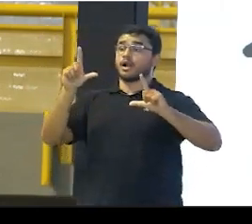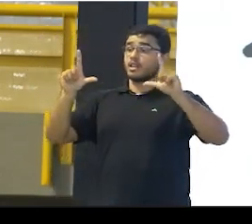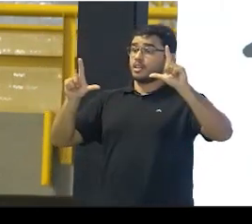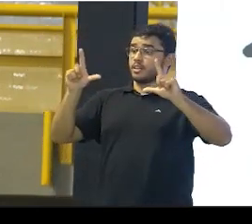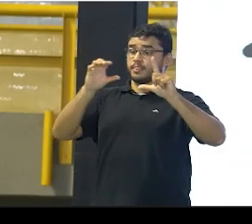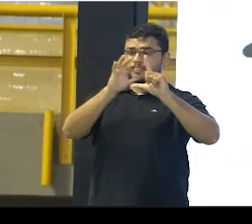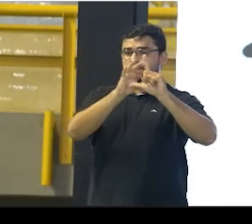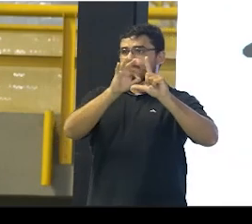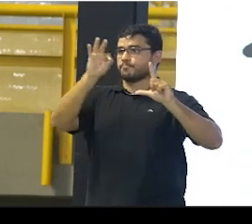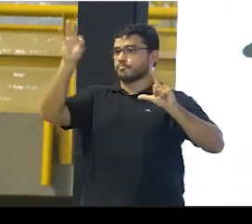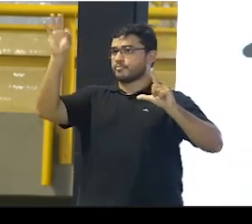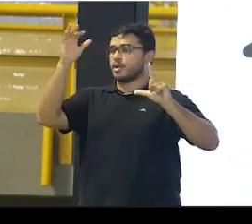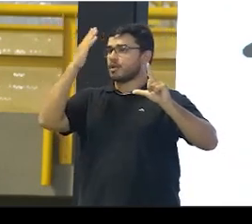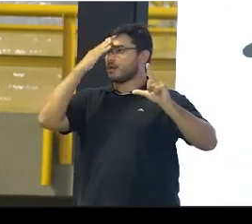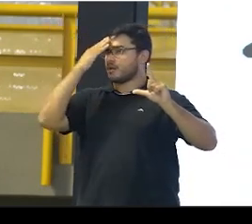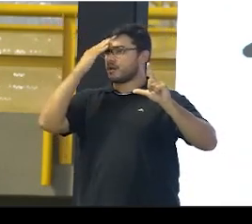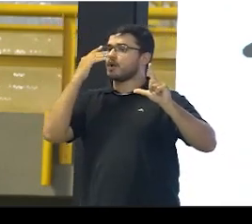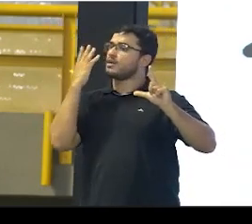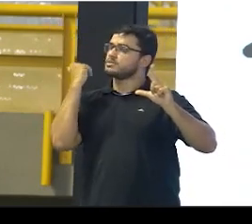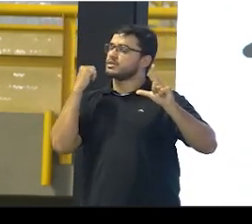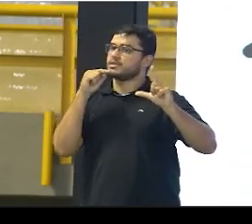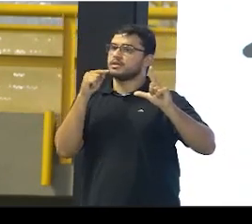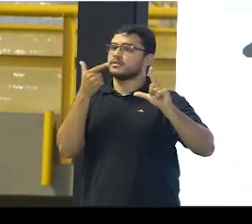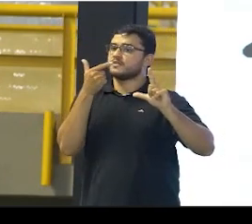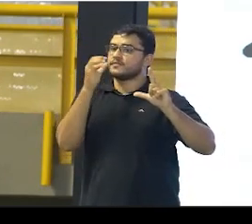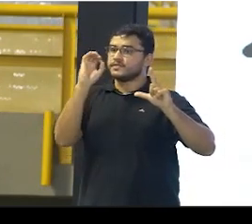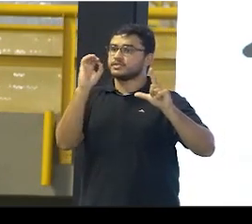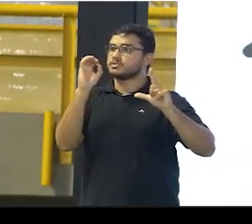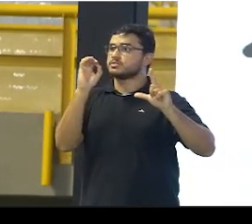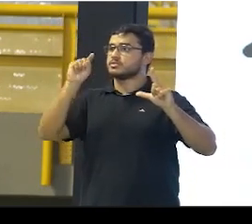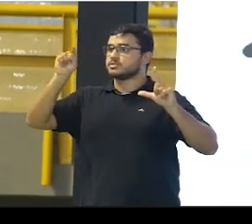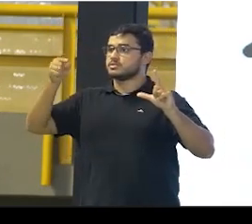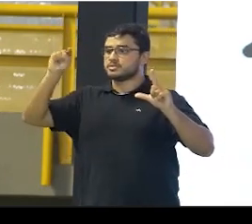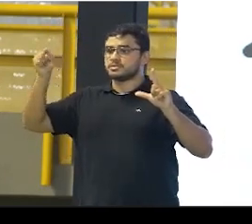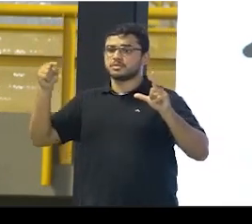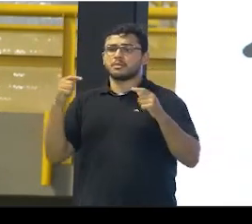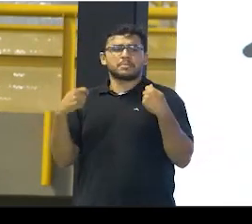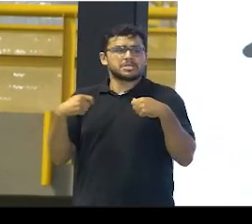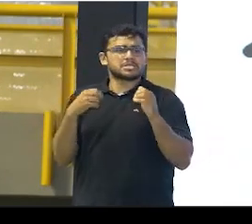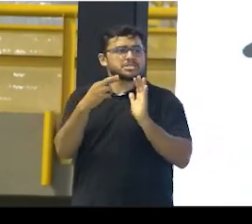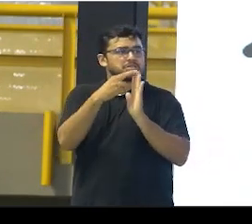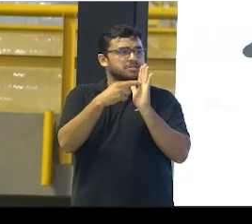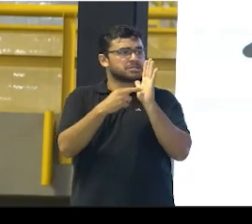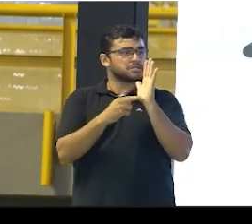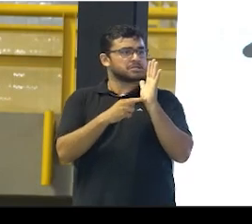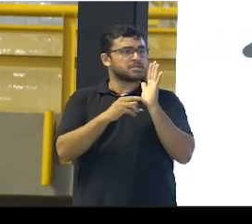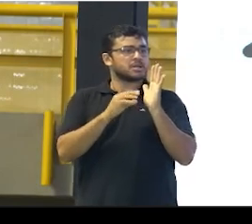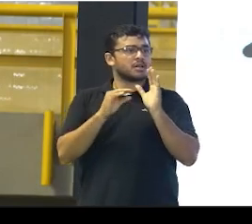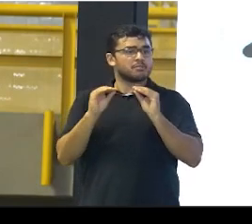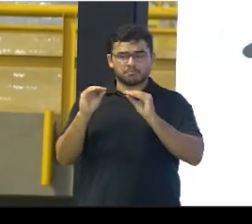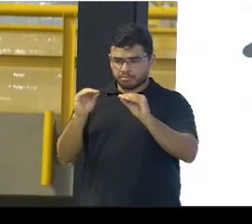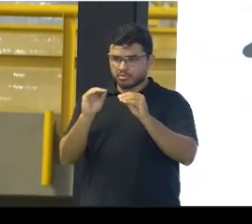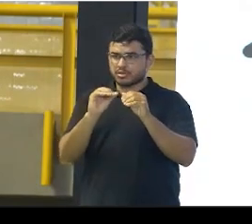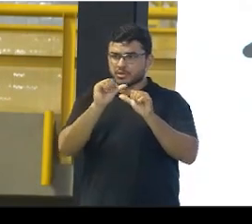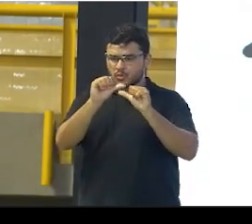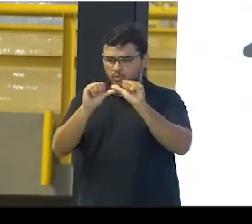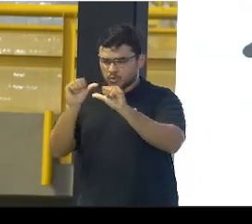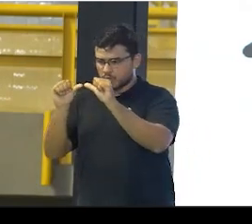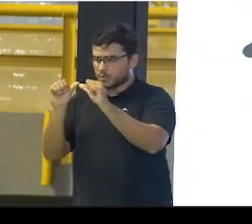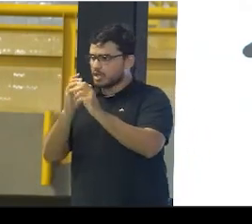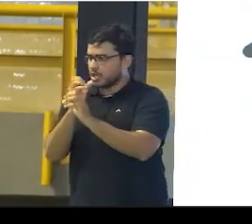ela era 20 polegadas. Se ela é 20 polegadas, plim, já sei.